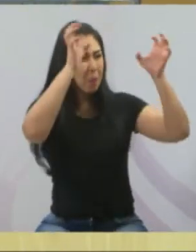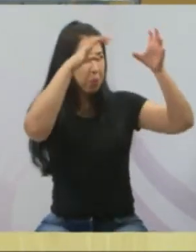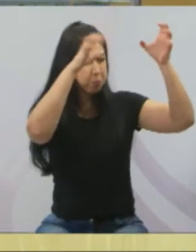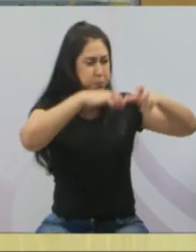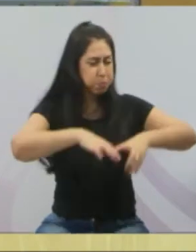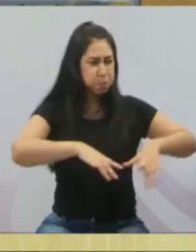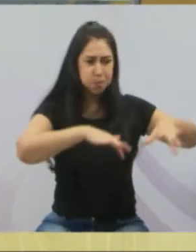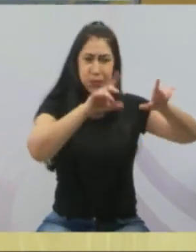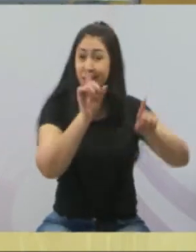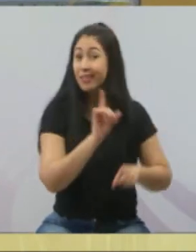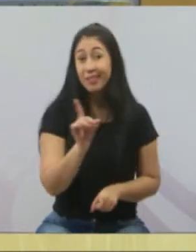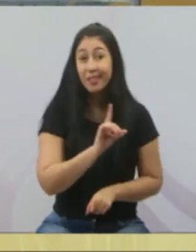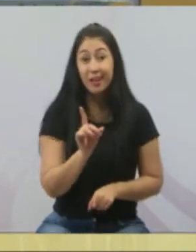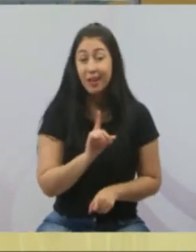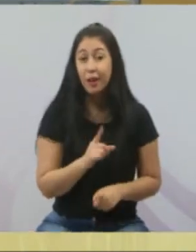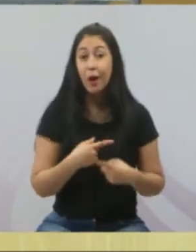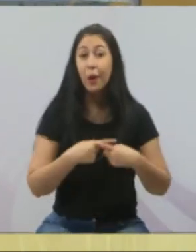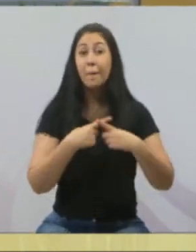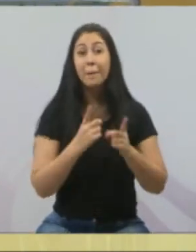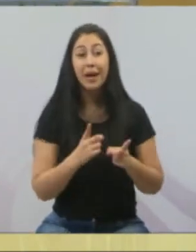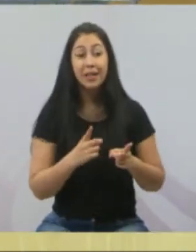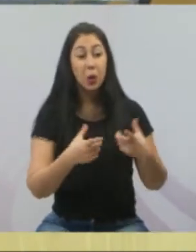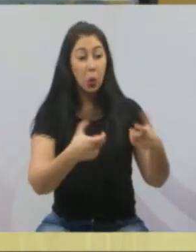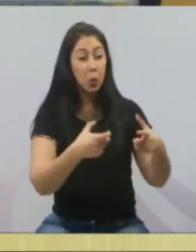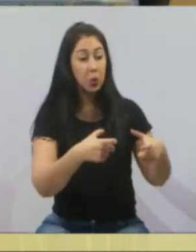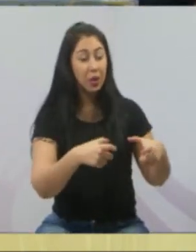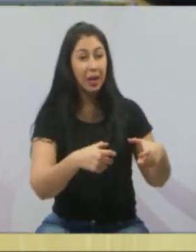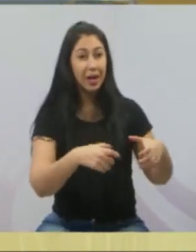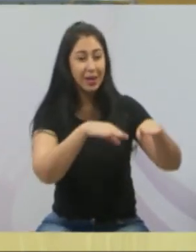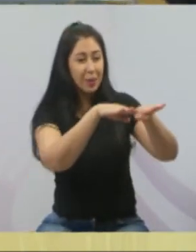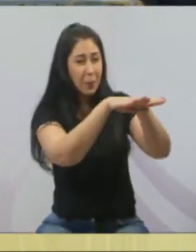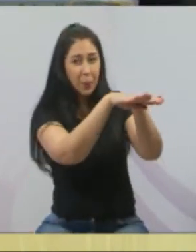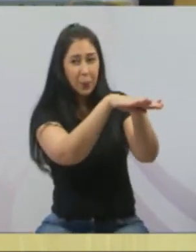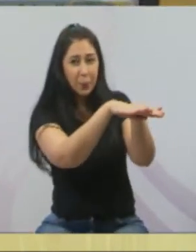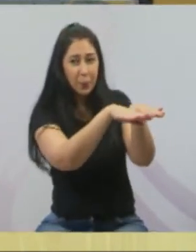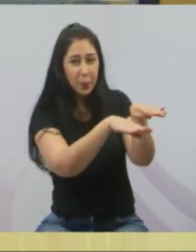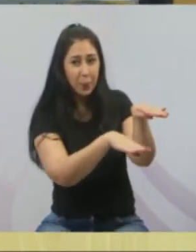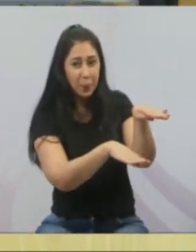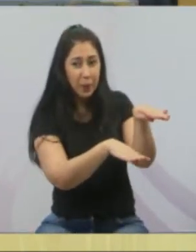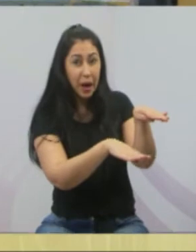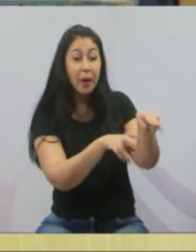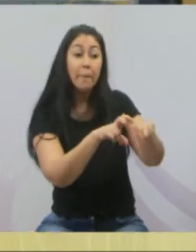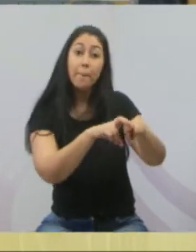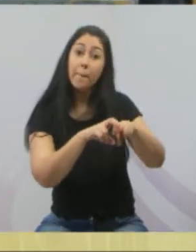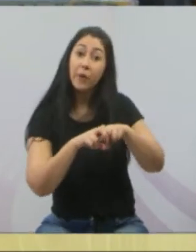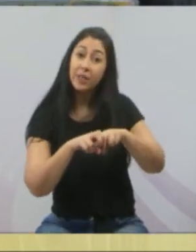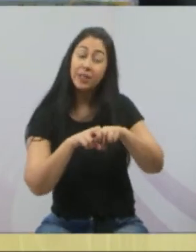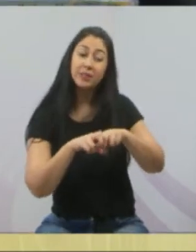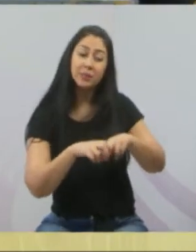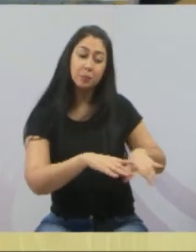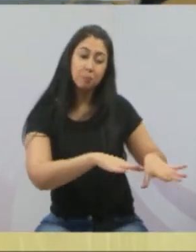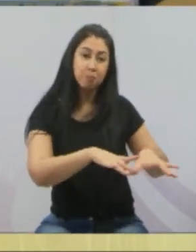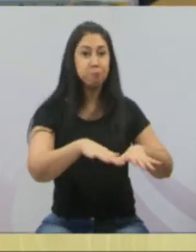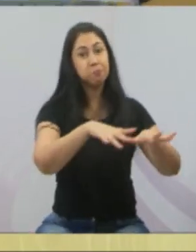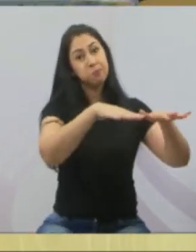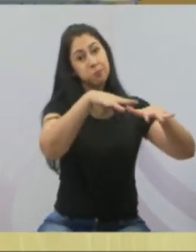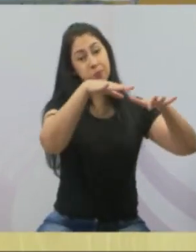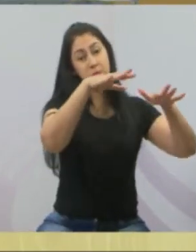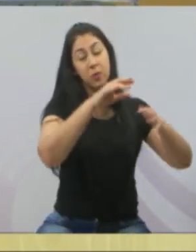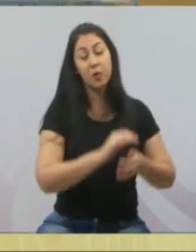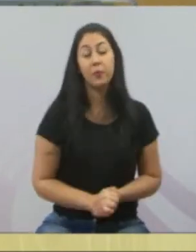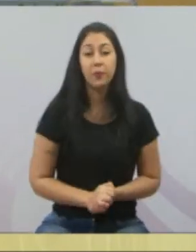intermunicipais, Mogi das Cruzes, Guararema, mas ela passa, principalmente, o público maior de utilidade ainda é o da cidade de